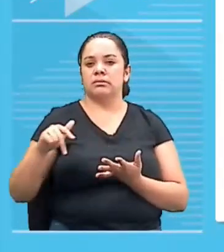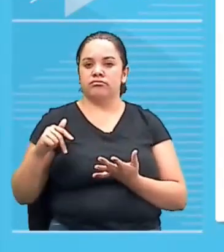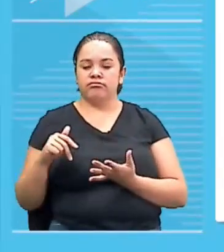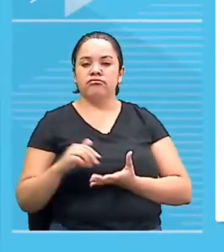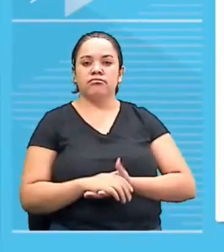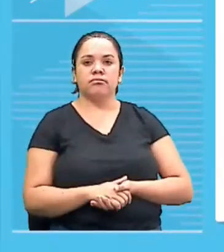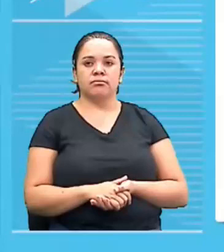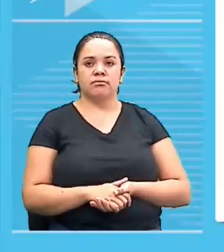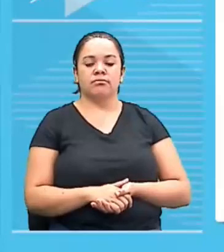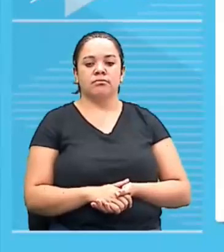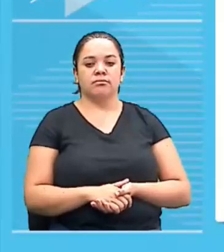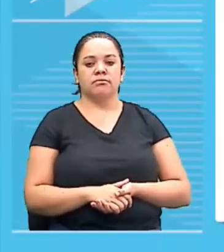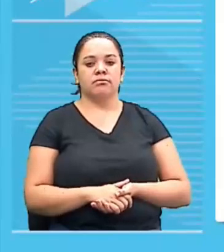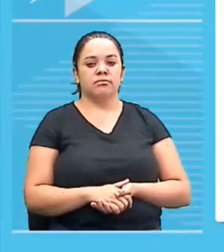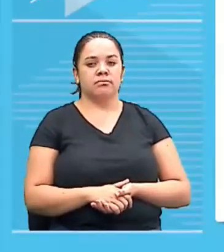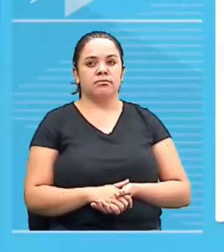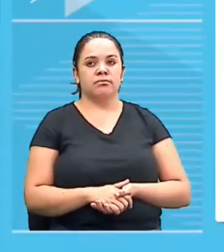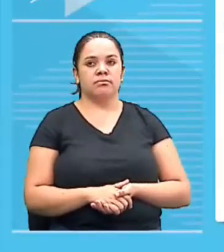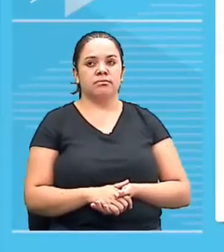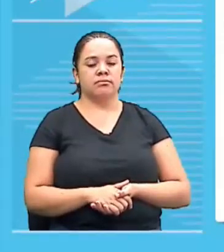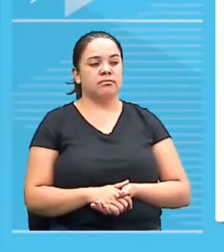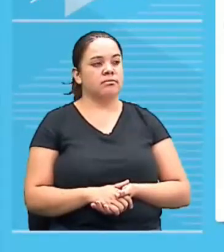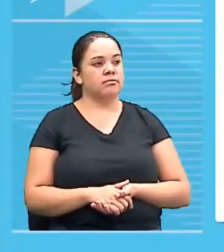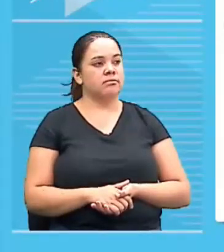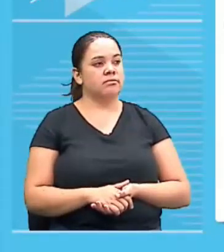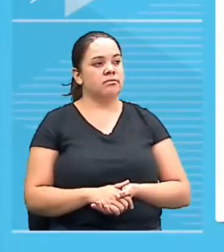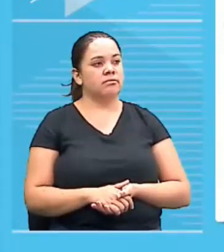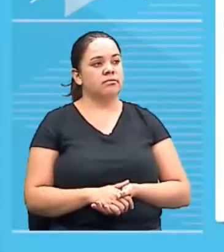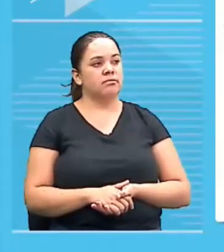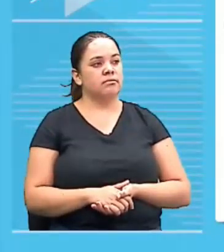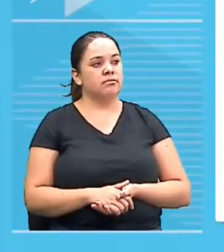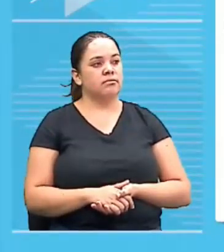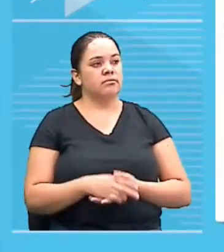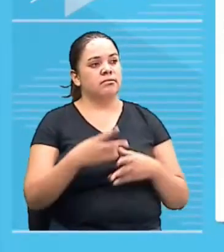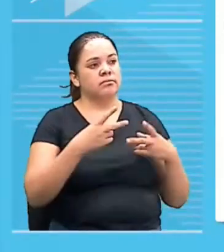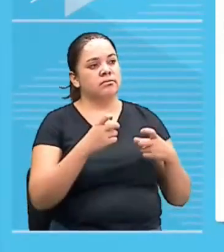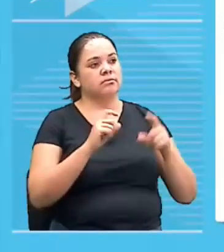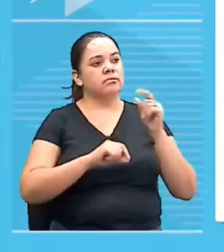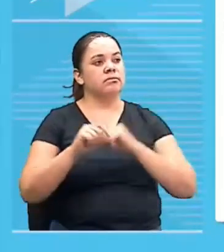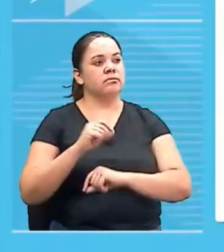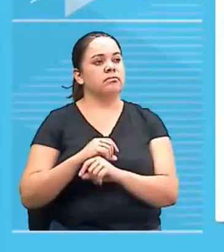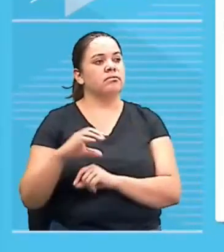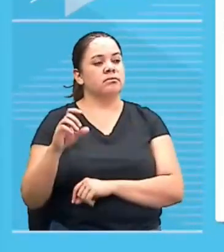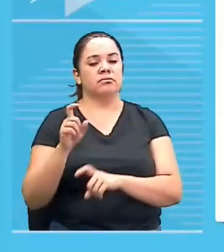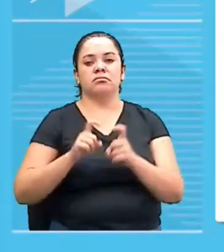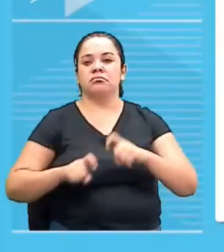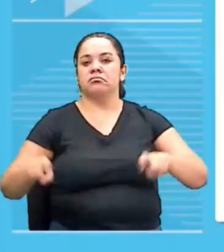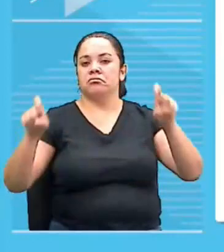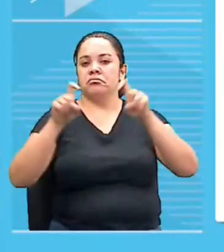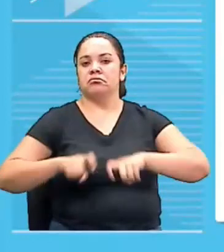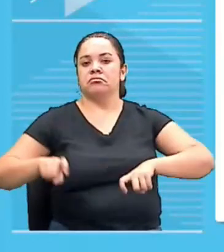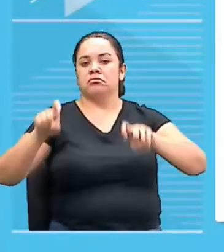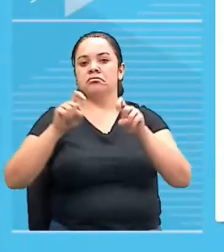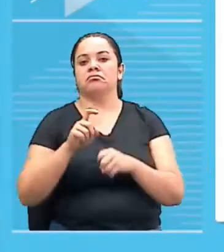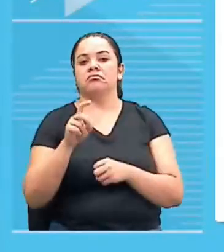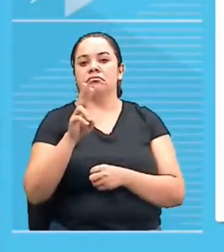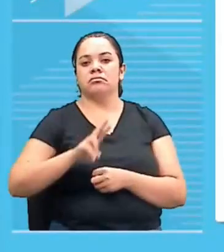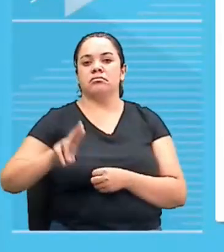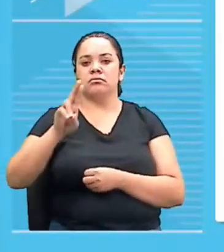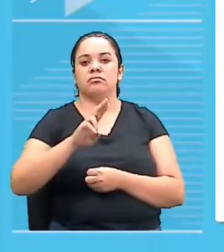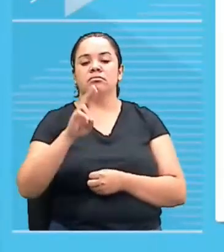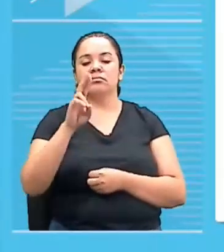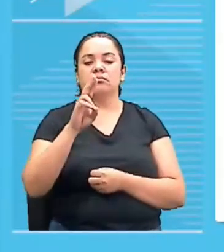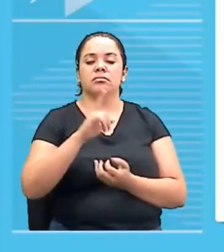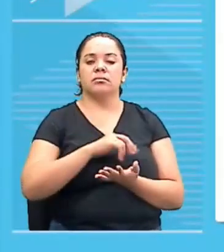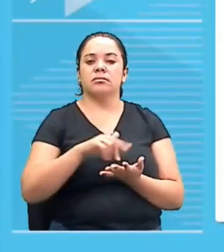ok? E a visão computacional, que é a utilização da área computacional em diversas áreas de